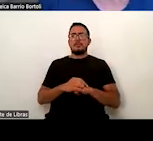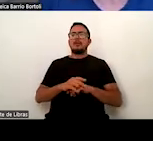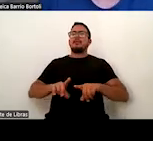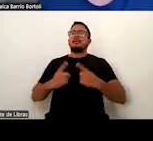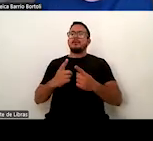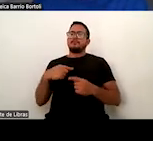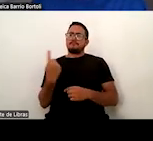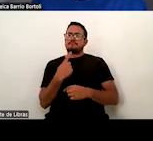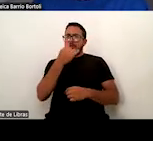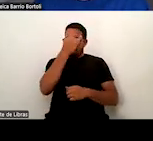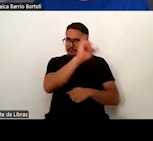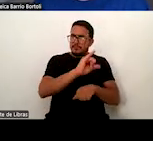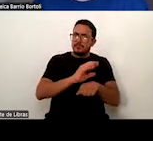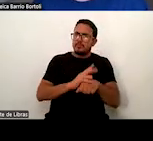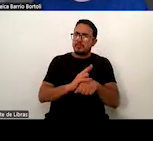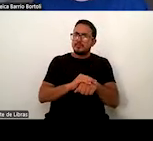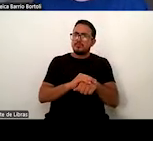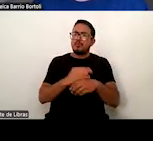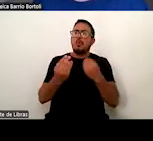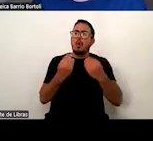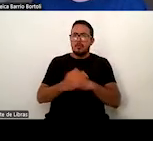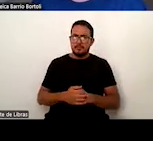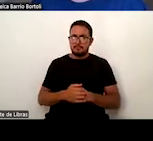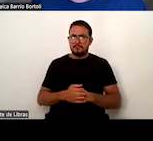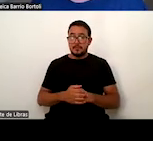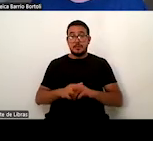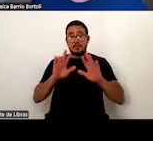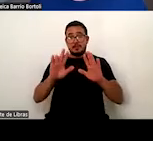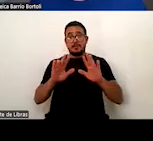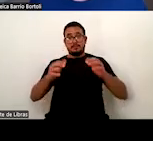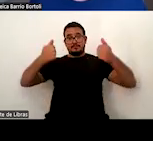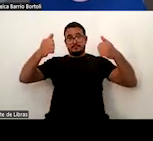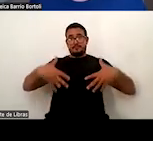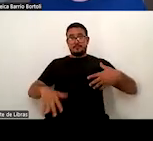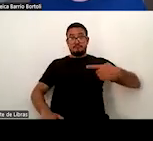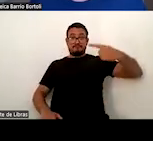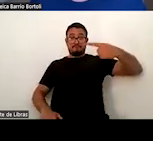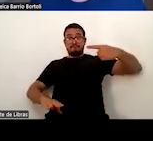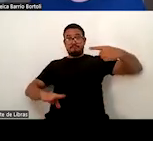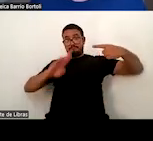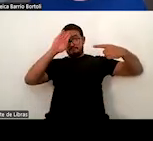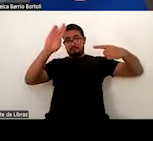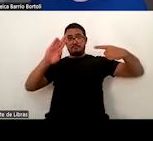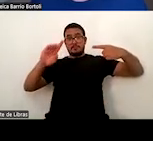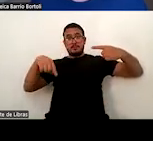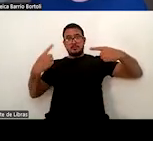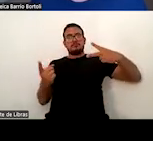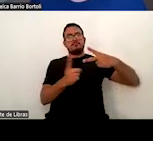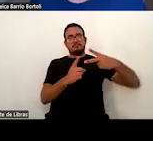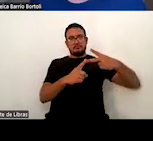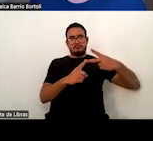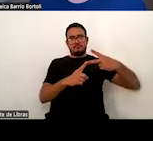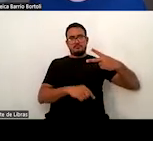aqui basicamente de prevenção primária e de prevenção secundária. Então, na prevenção primária, a gente